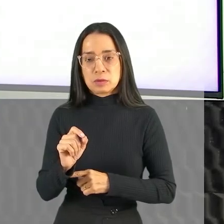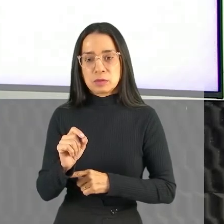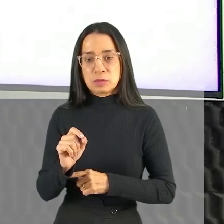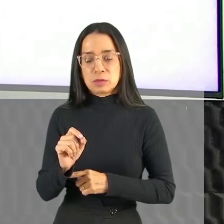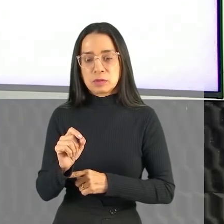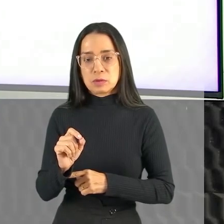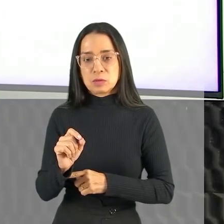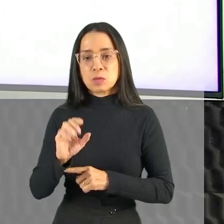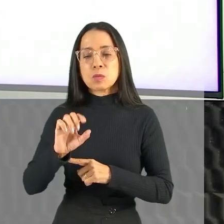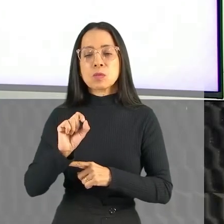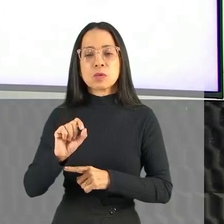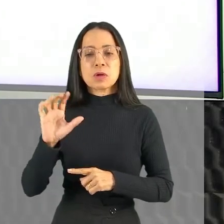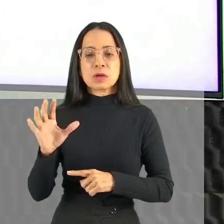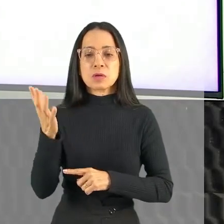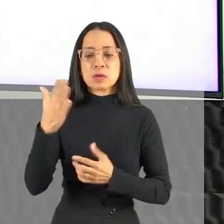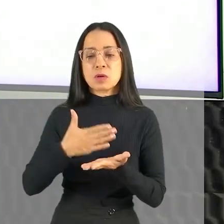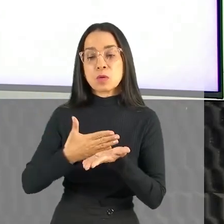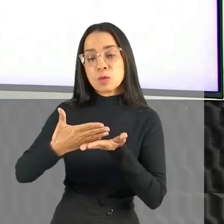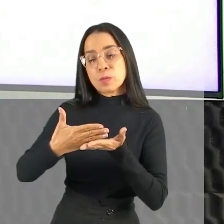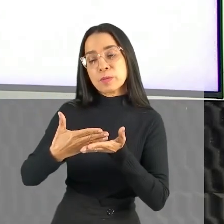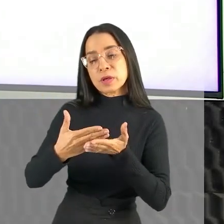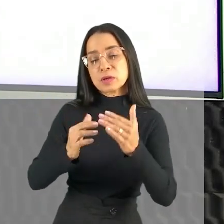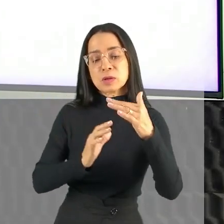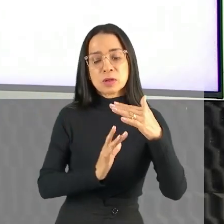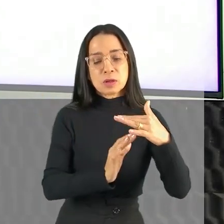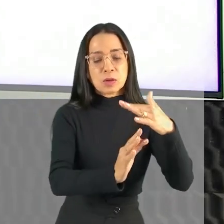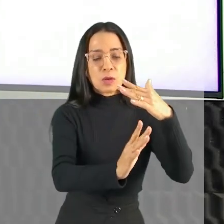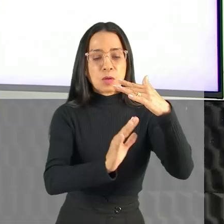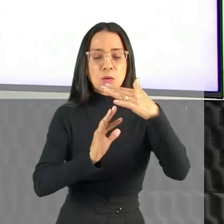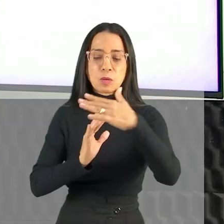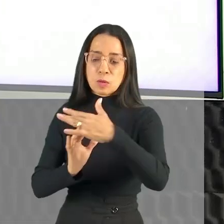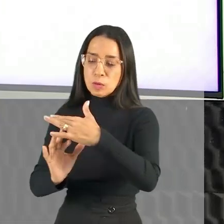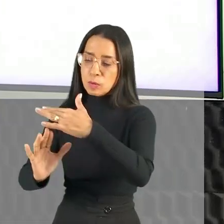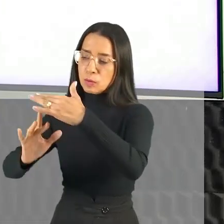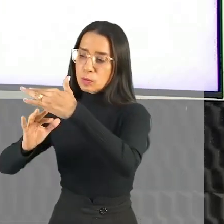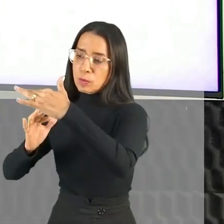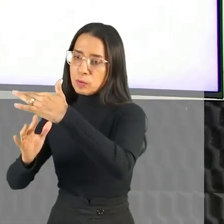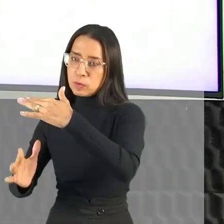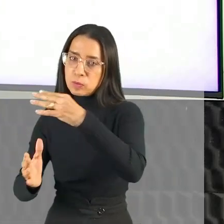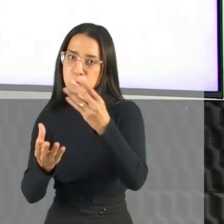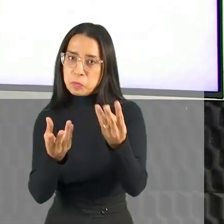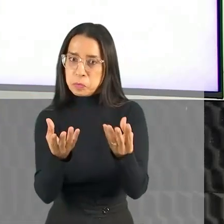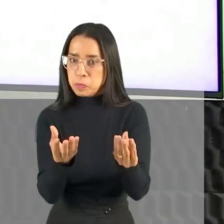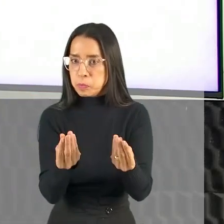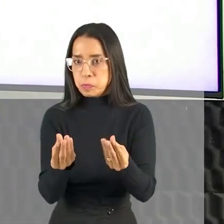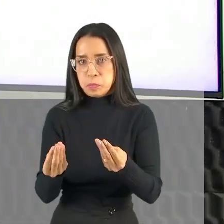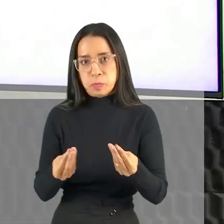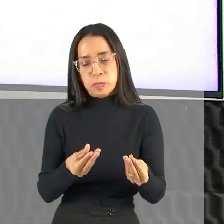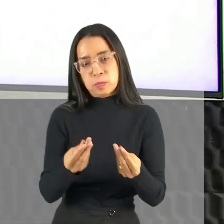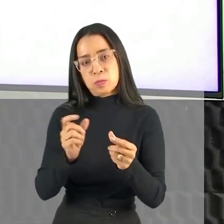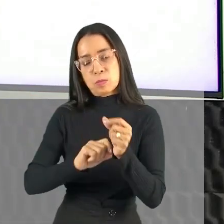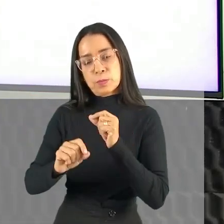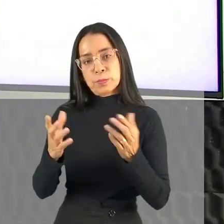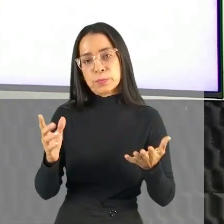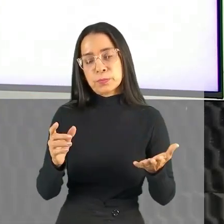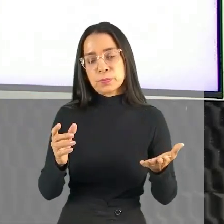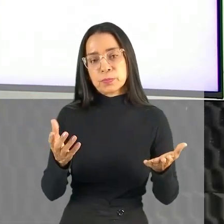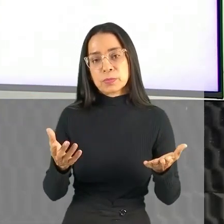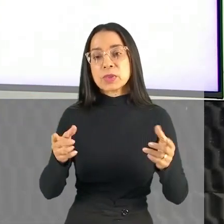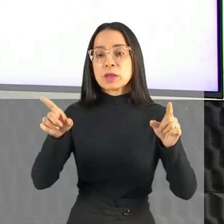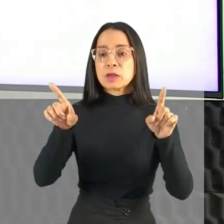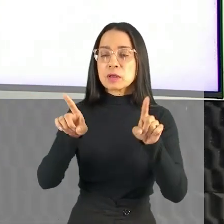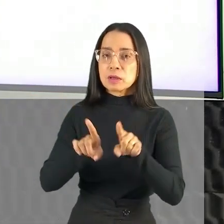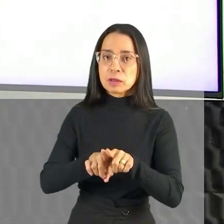E aí elas começam a se multiplicar ali naquele ambiente, está favorável para elas. Só que elas, ao